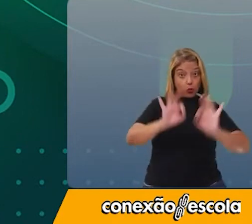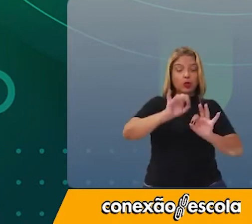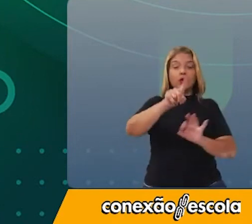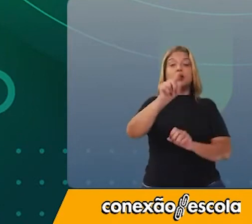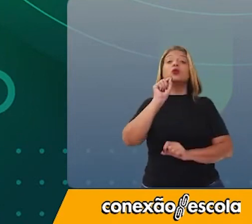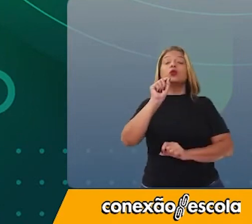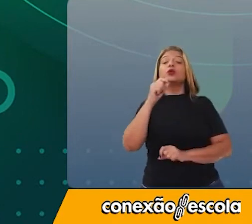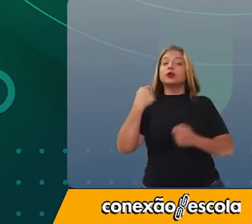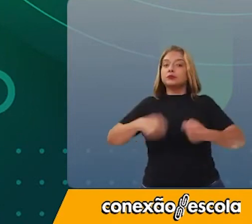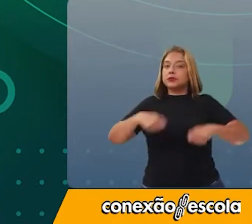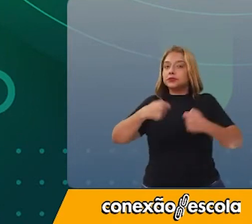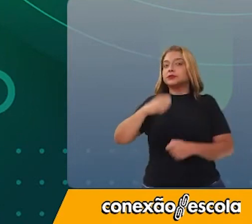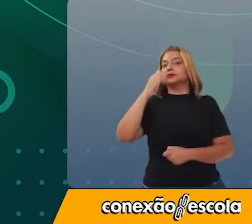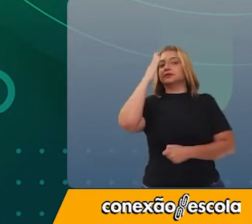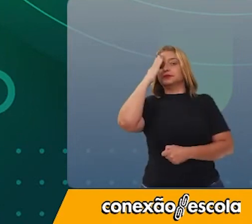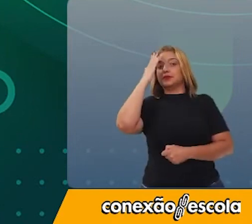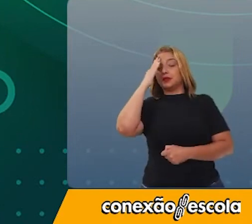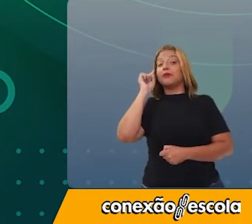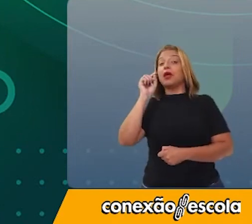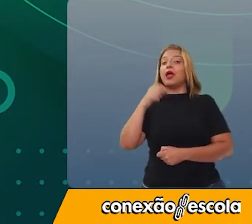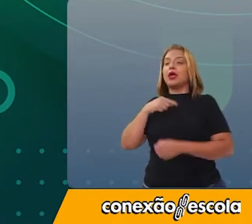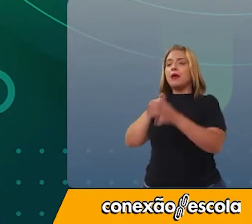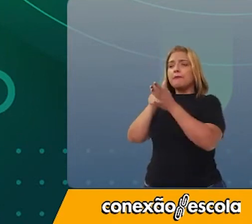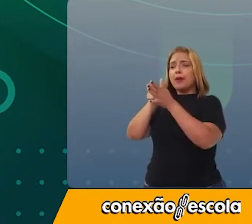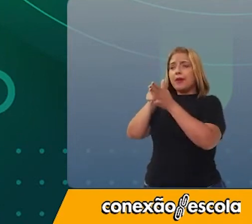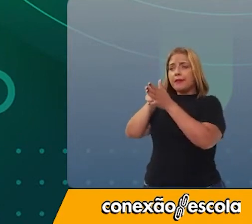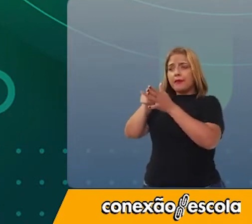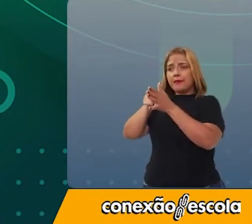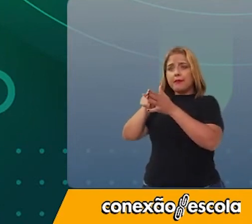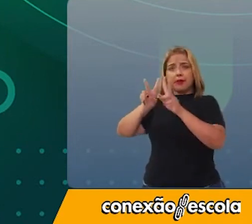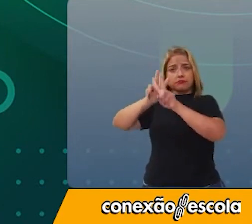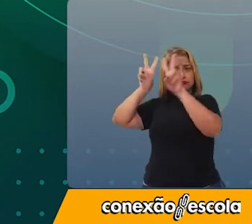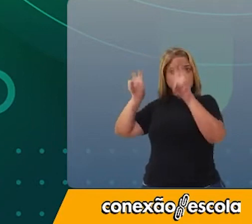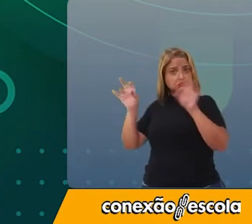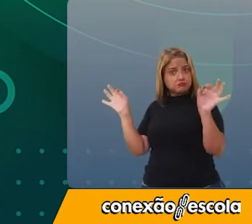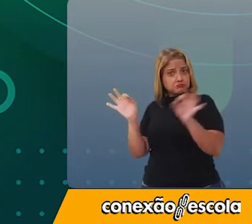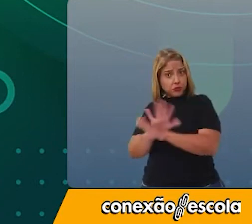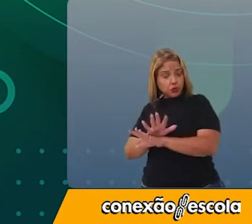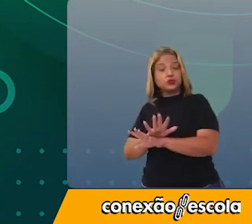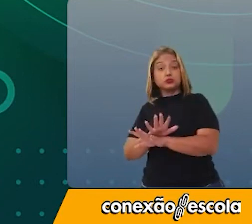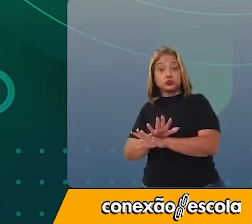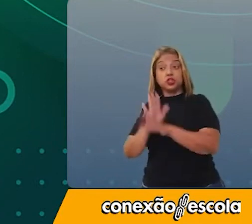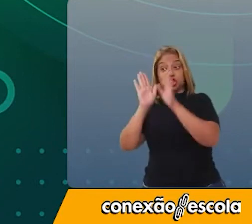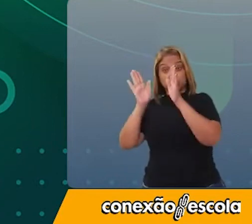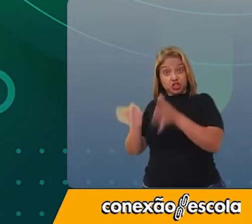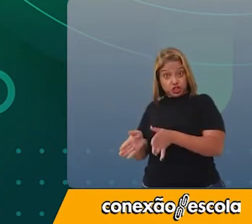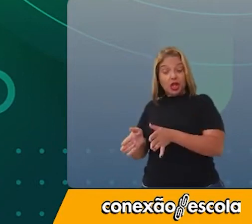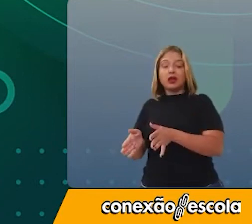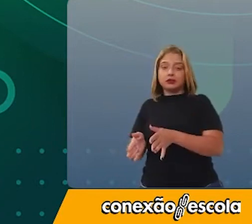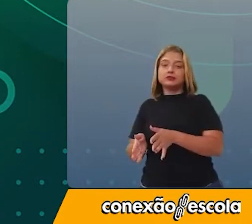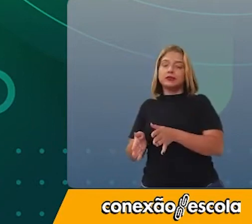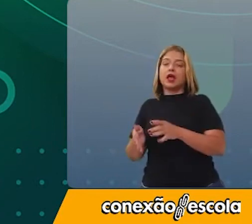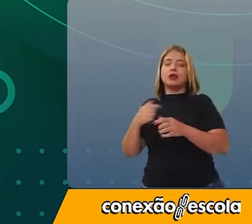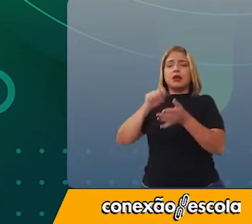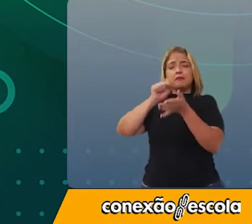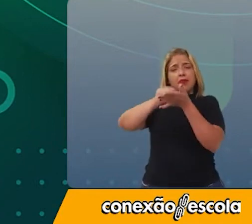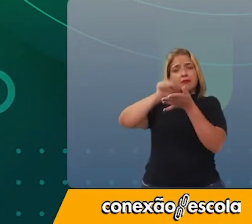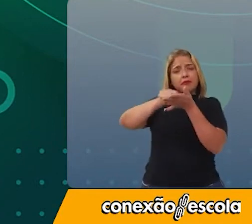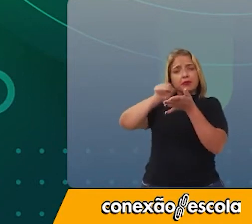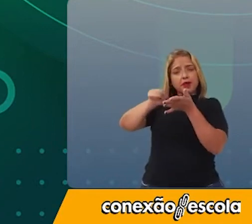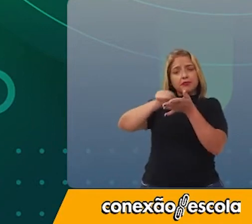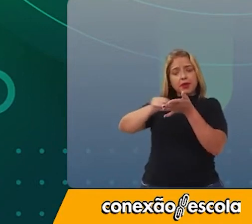qualquer coisa, pesquisar sobre esse tema. E ao realizar a pesquisa, é claro, as